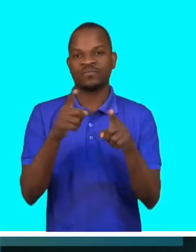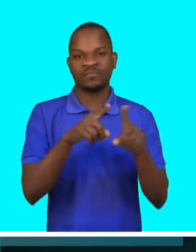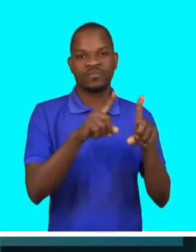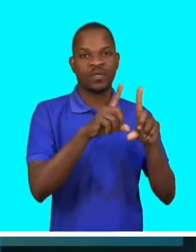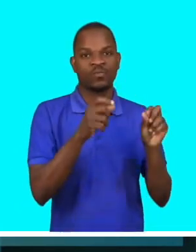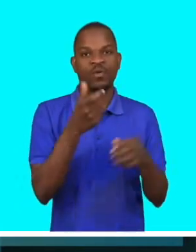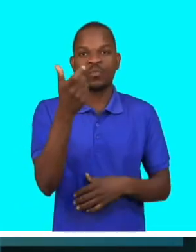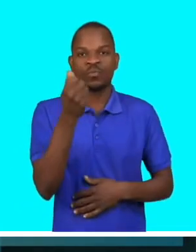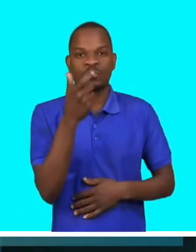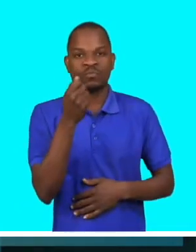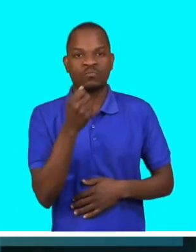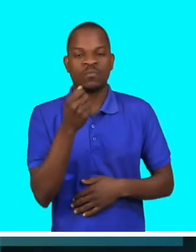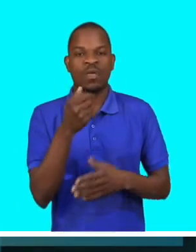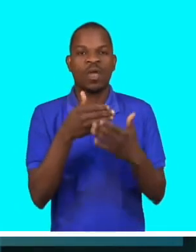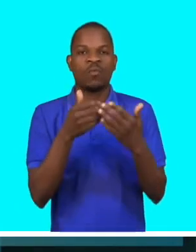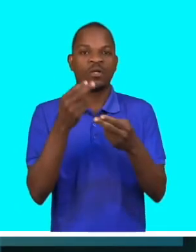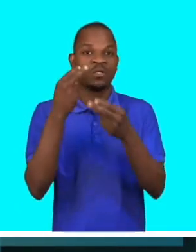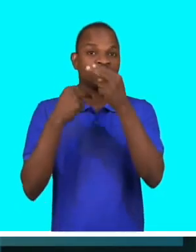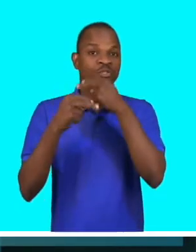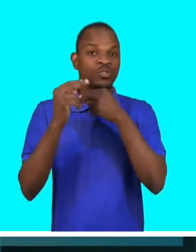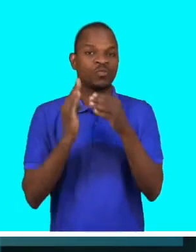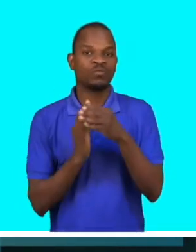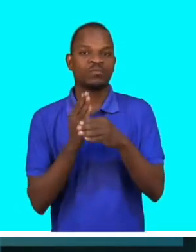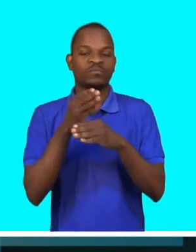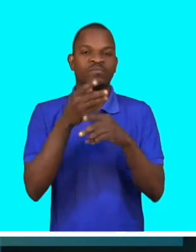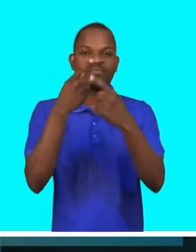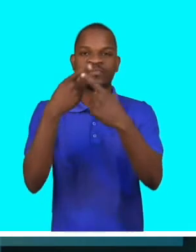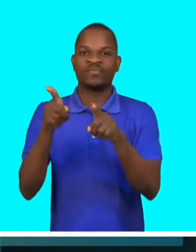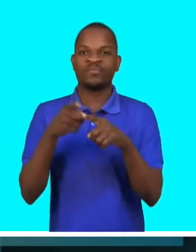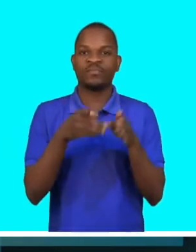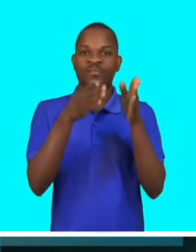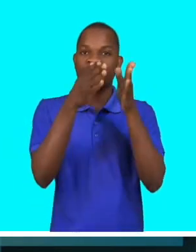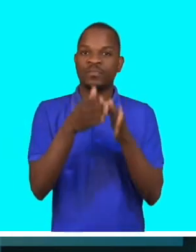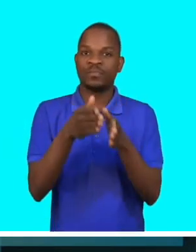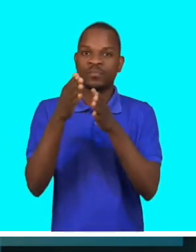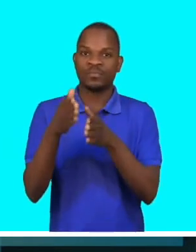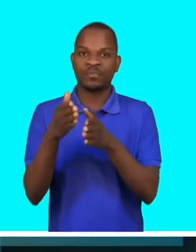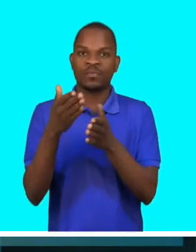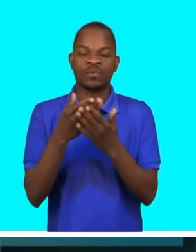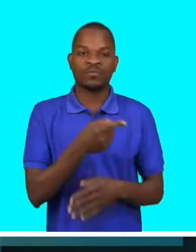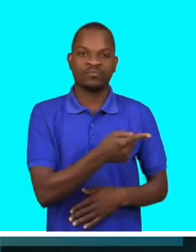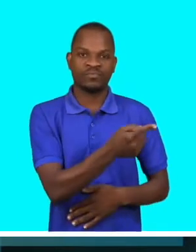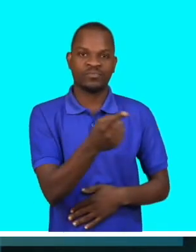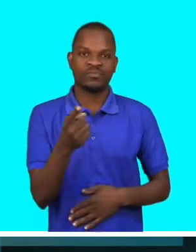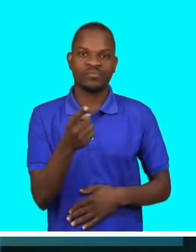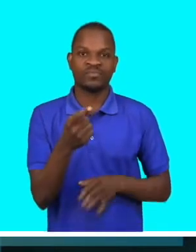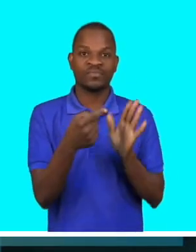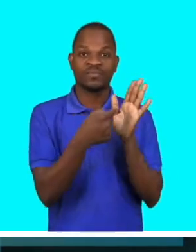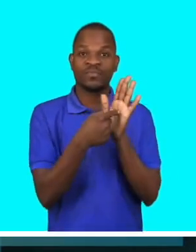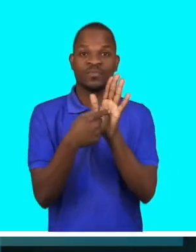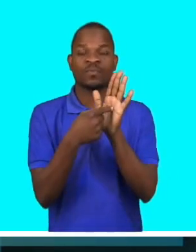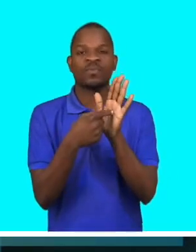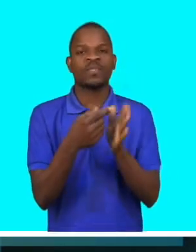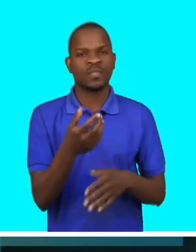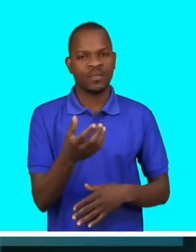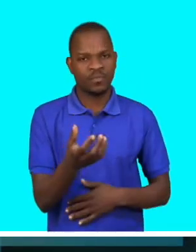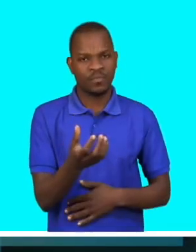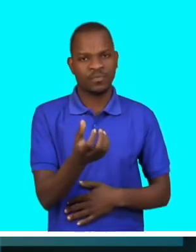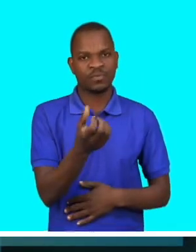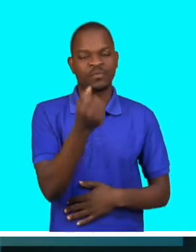como histórias de superação de certas pessoas que elas nos mostram que são capazes de